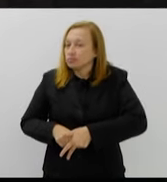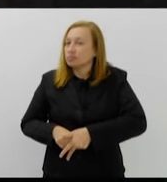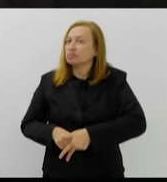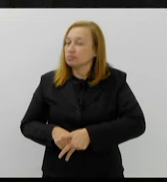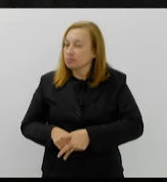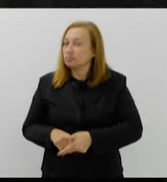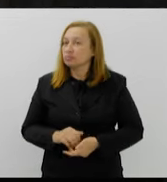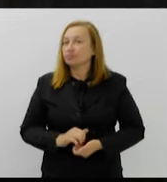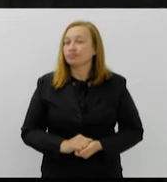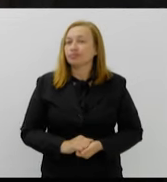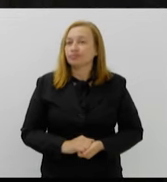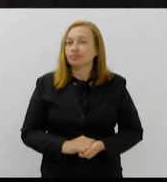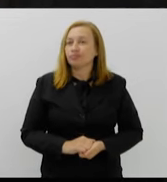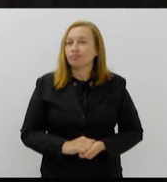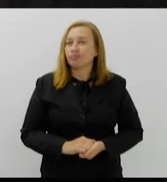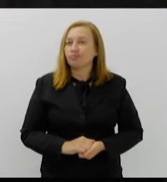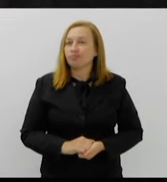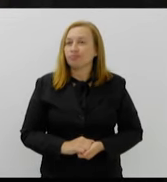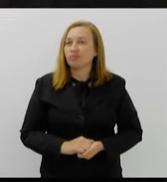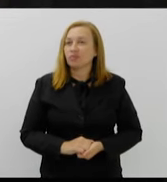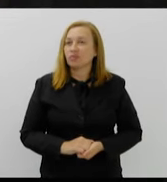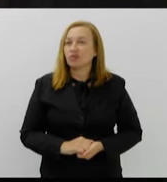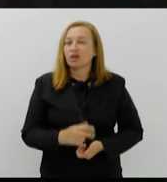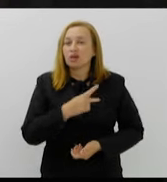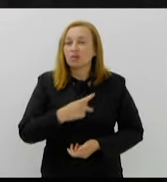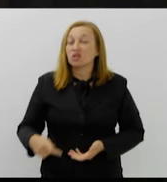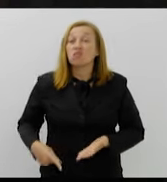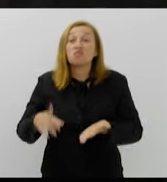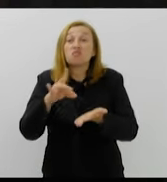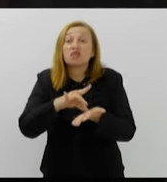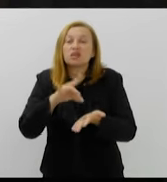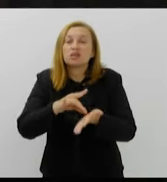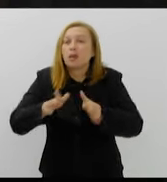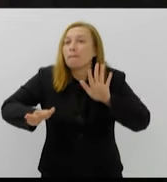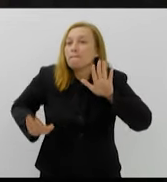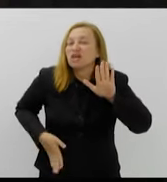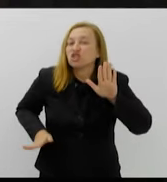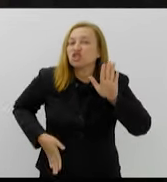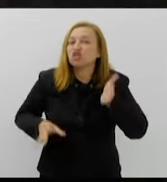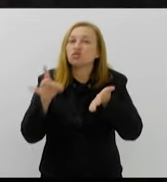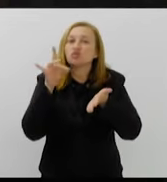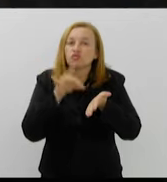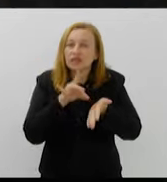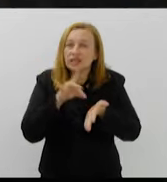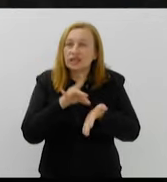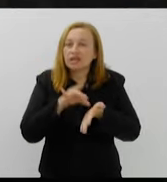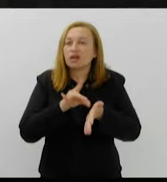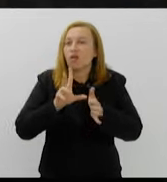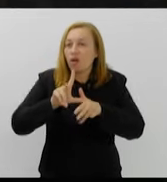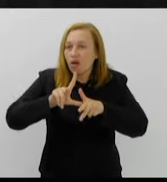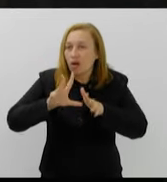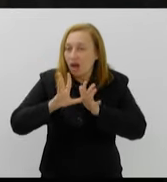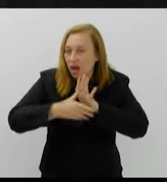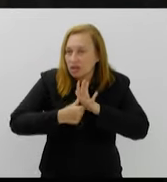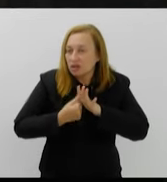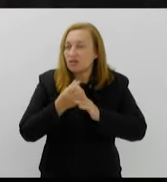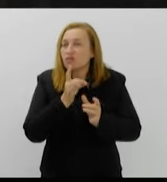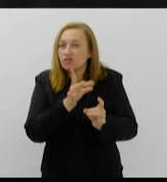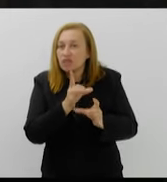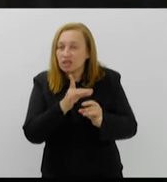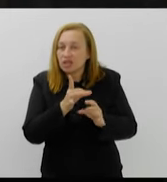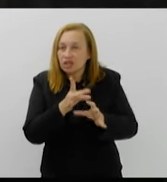cidadão são os Presidente são os verdadeiros bandidos ladrões vendendo vagas